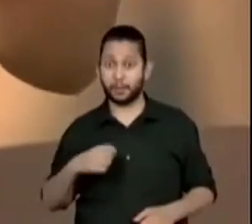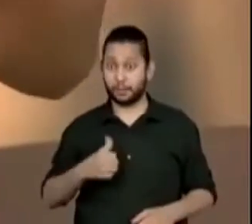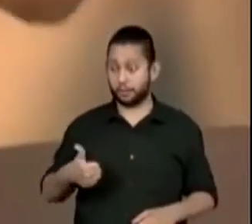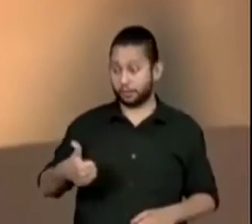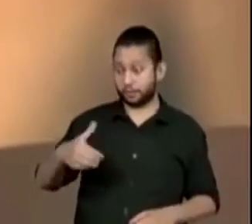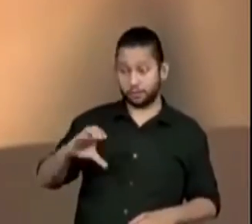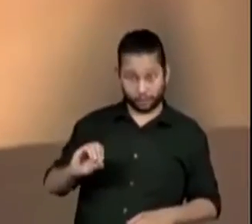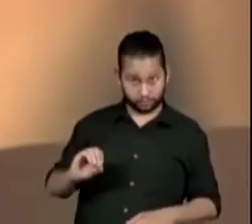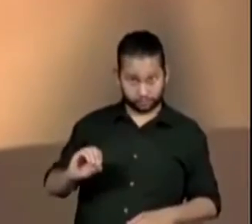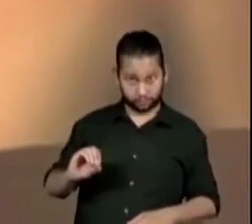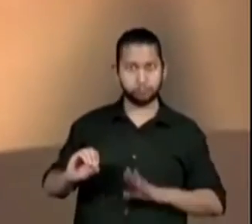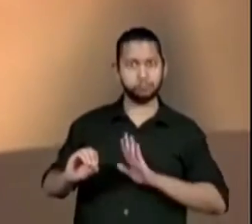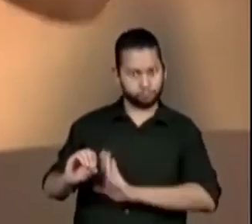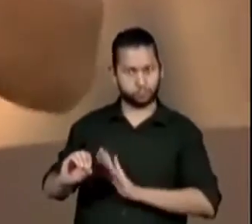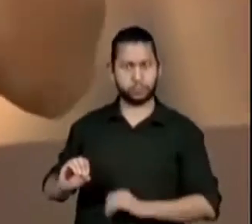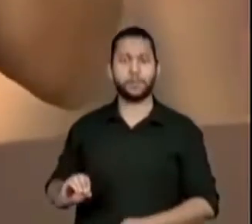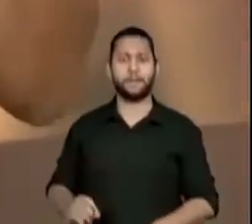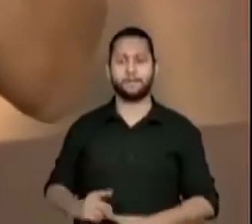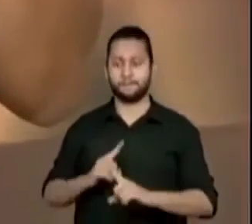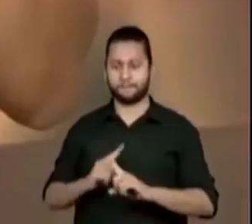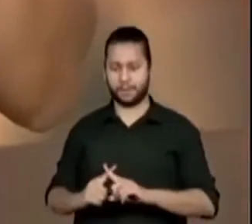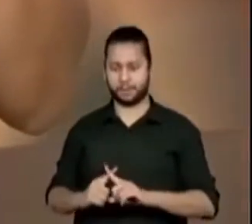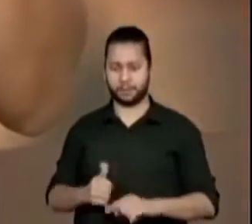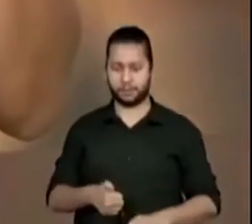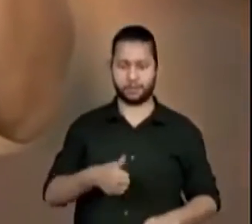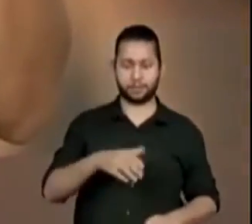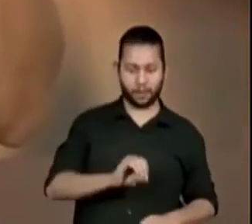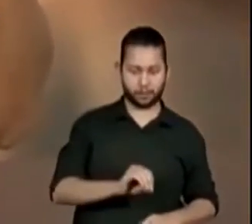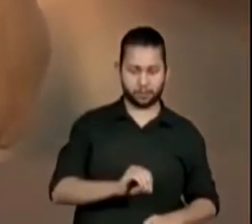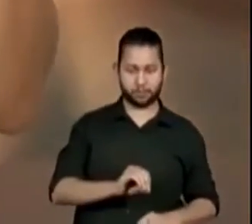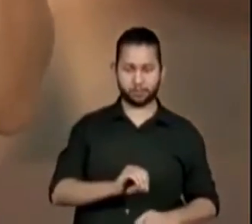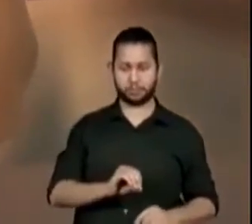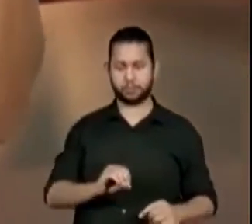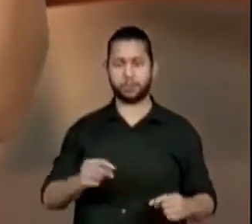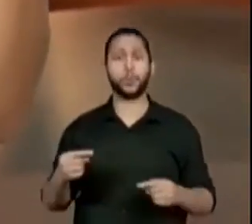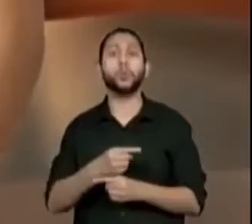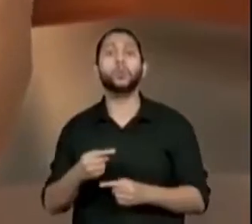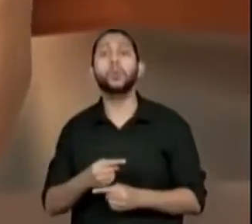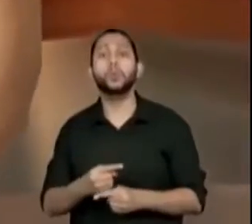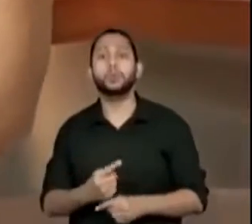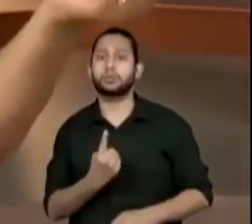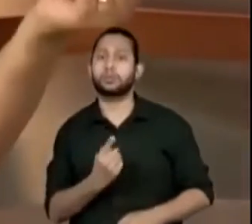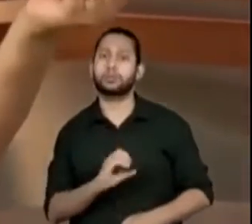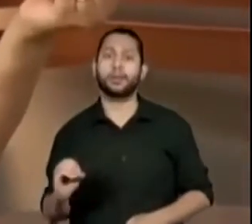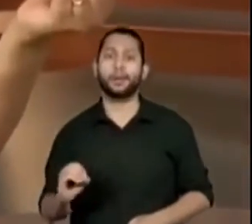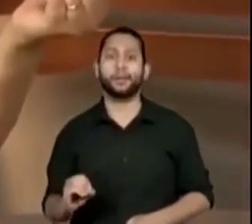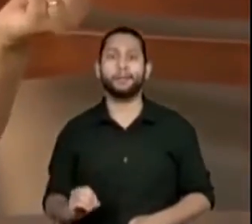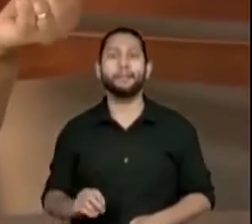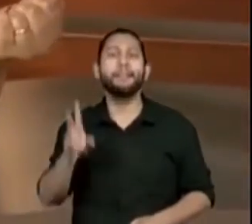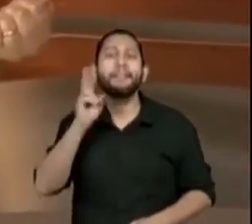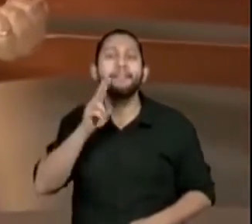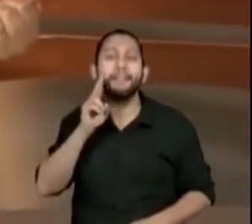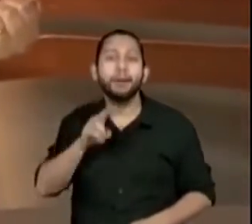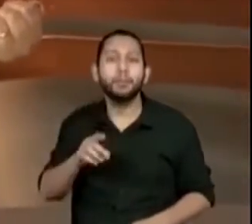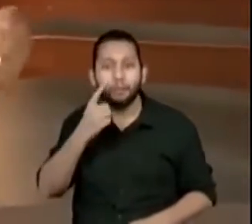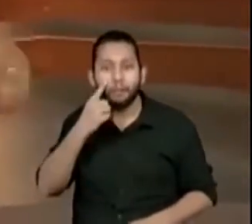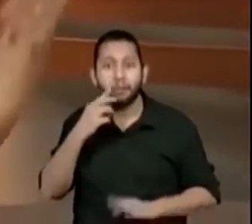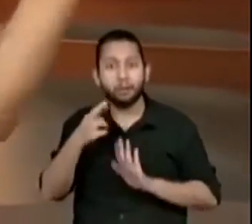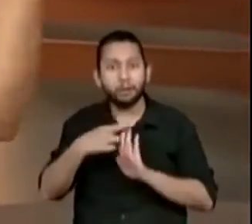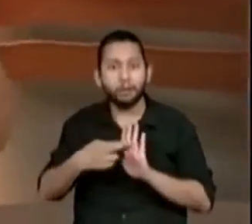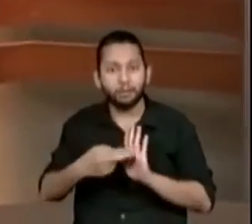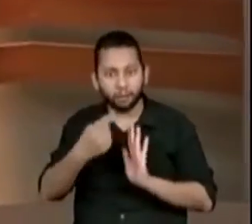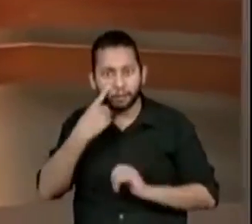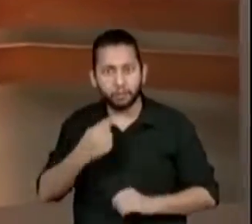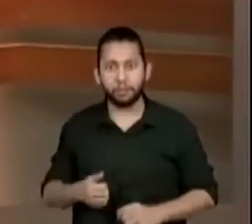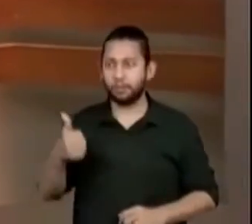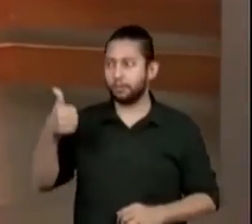10 para transformar em 100, utilizando uma multiplicação. Então, eu fiz 10 vezes 10. Certo, Pro?